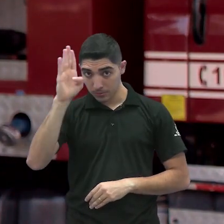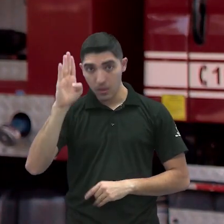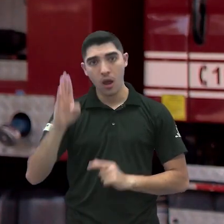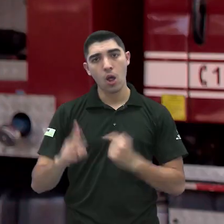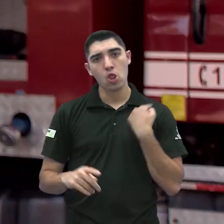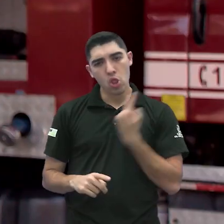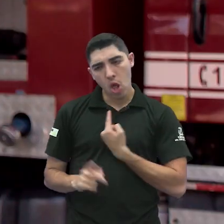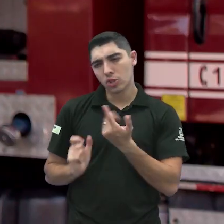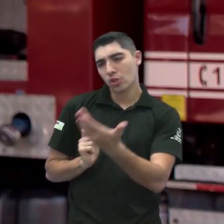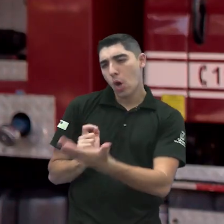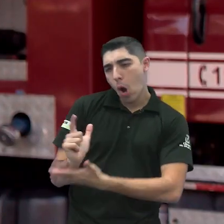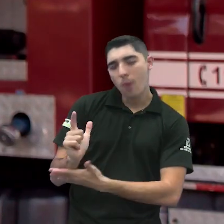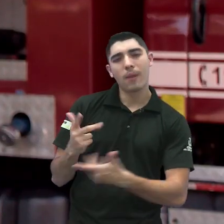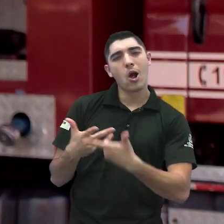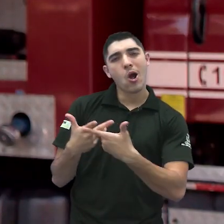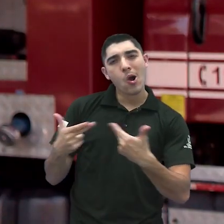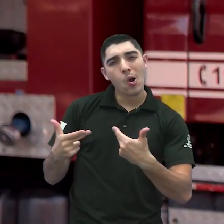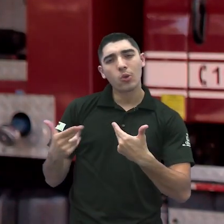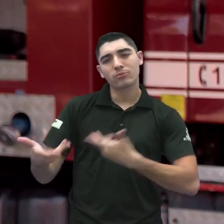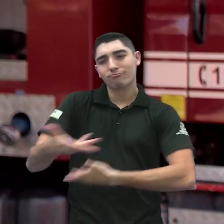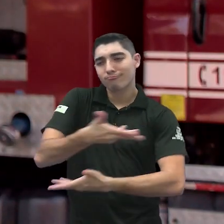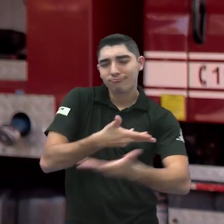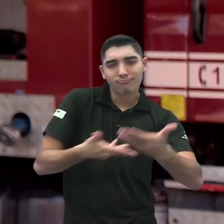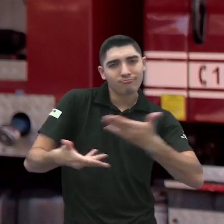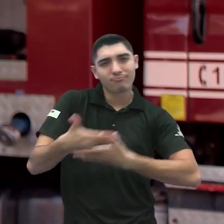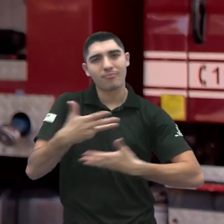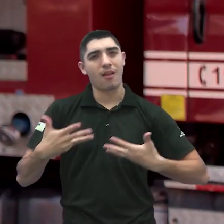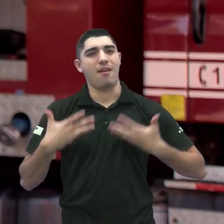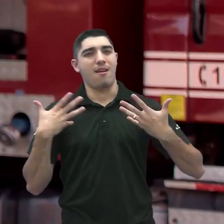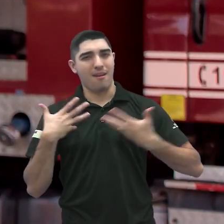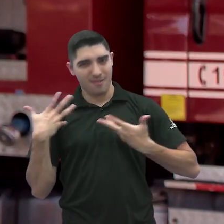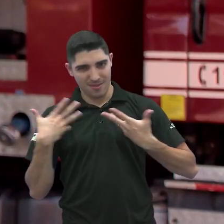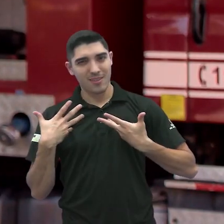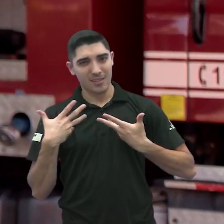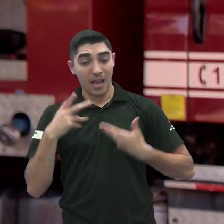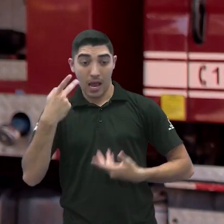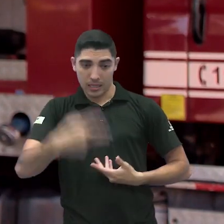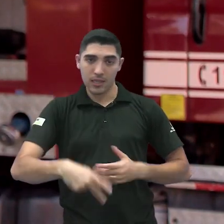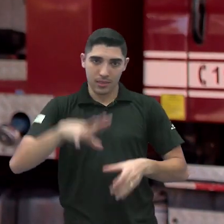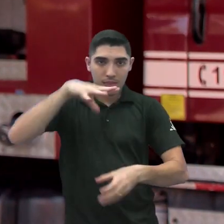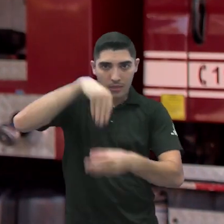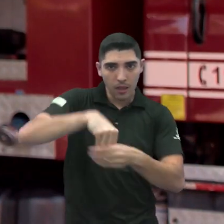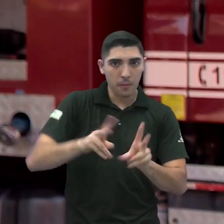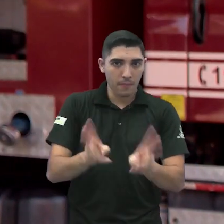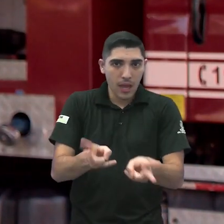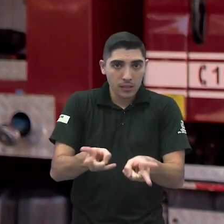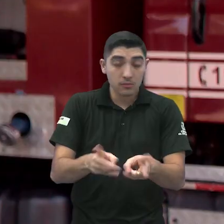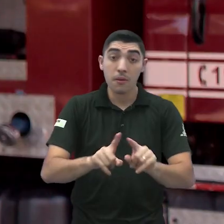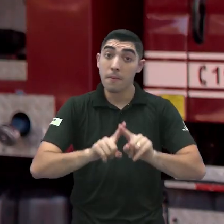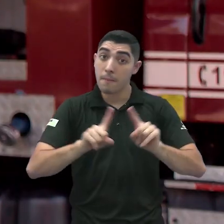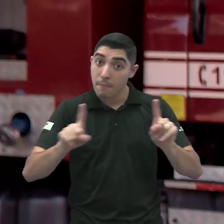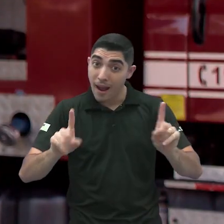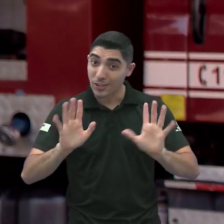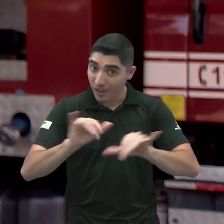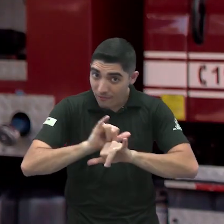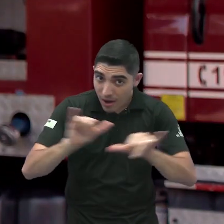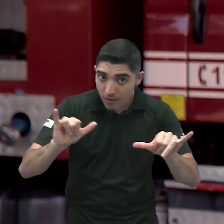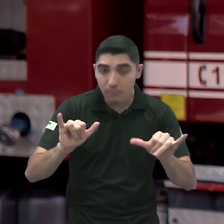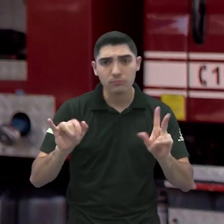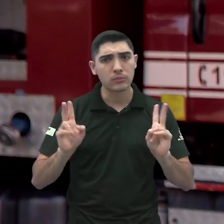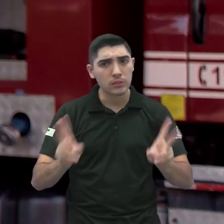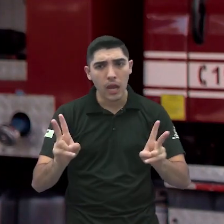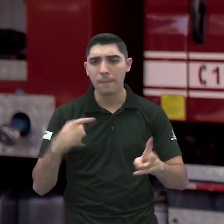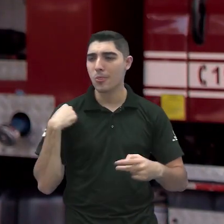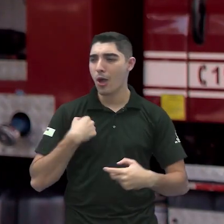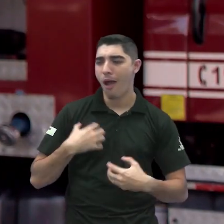dia 31, a gente comprou algumas coisas para confraternizar com o pessoal aqui do quartel. Mas como eu tinha falado para você, a